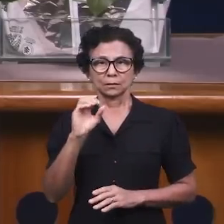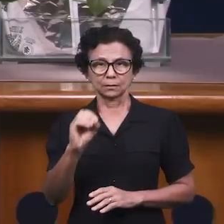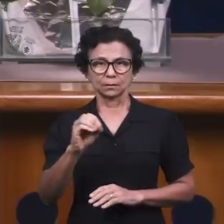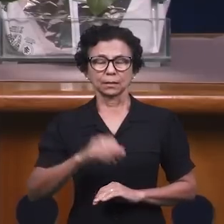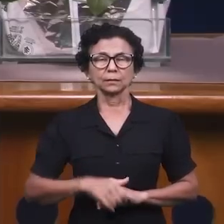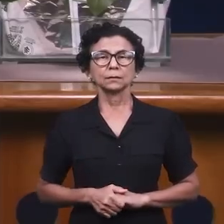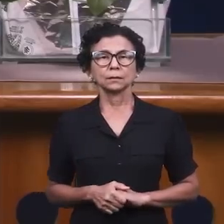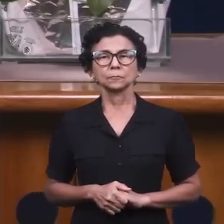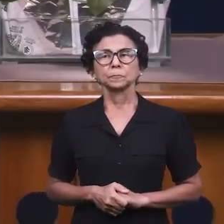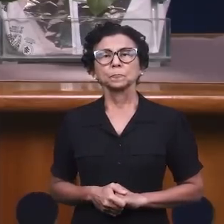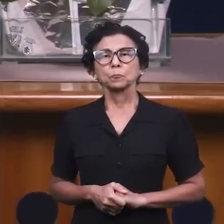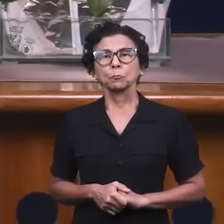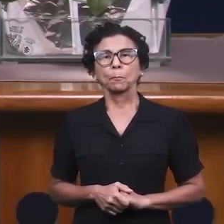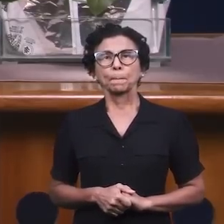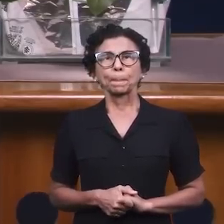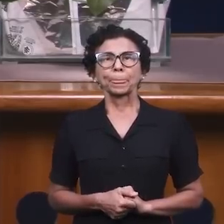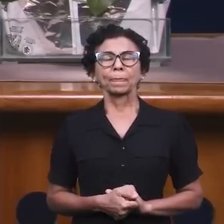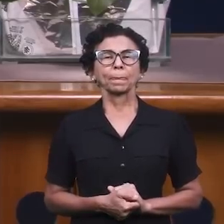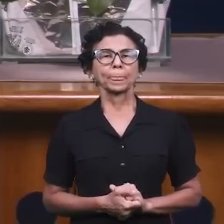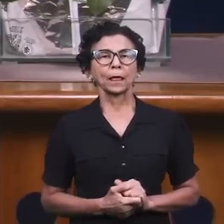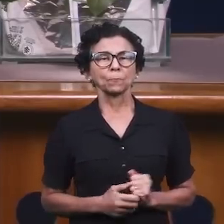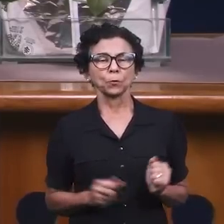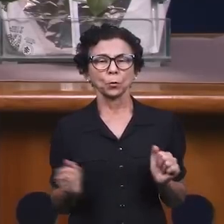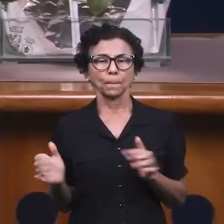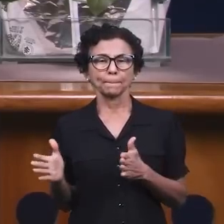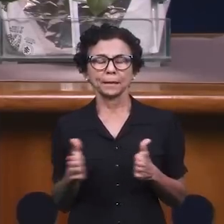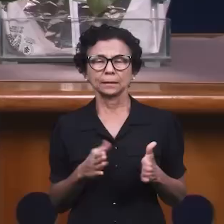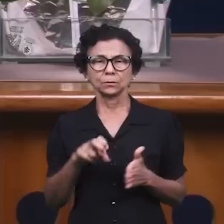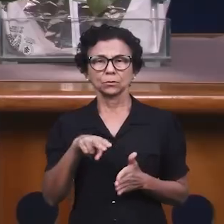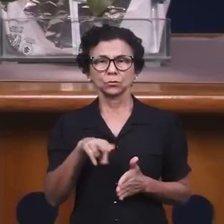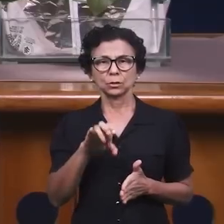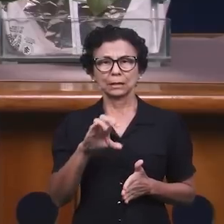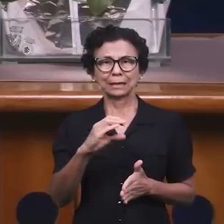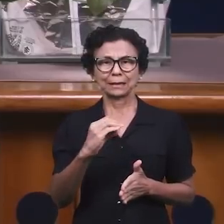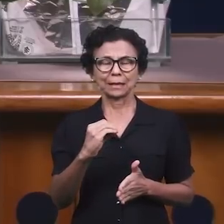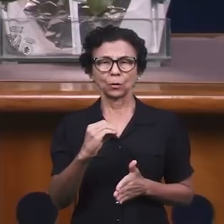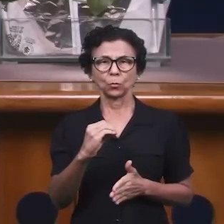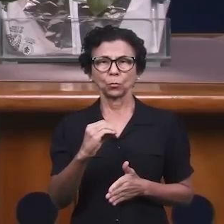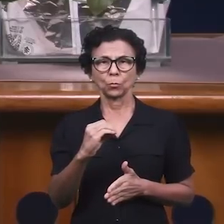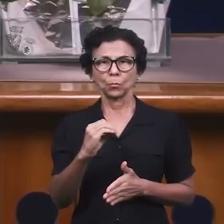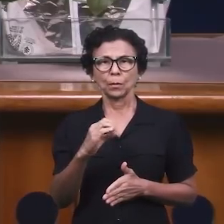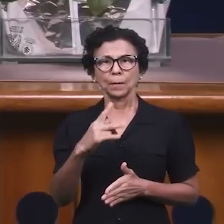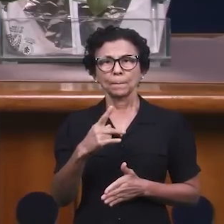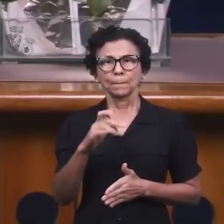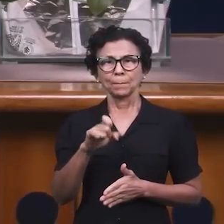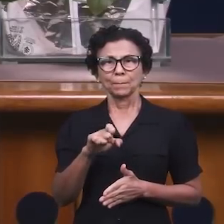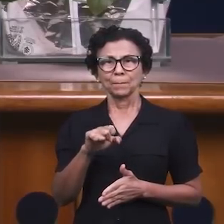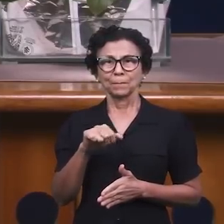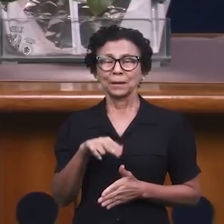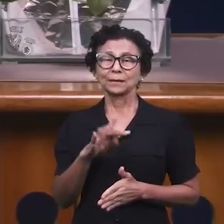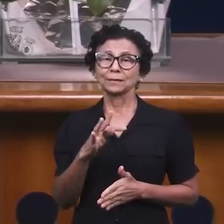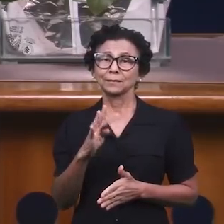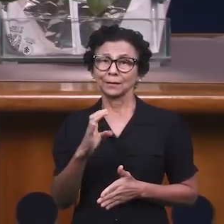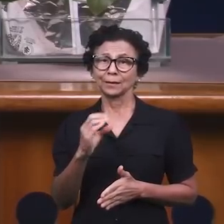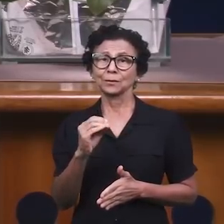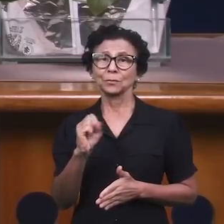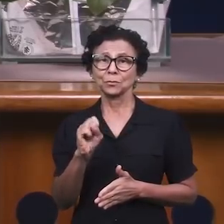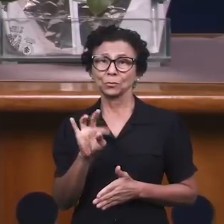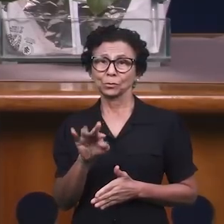a chamada fase neopentecostal, que eram lenços, roupas, objetos